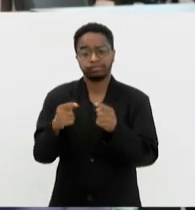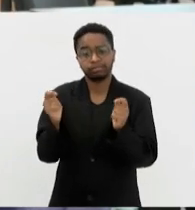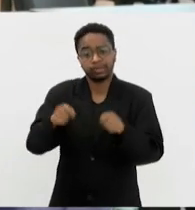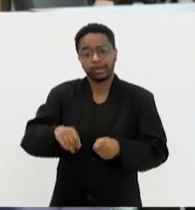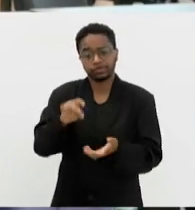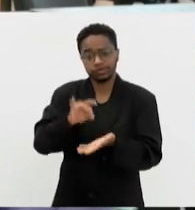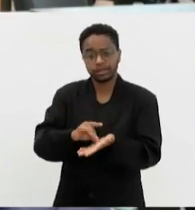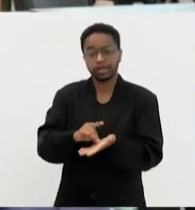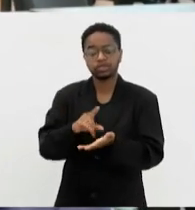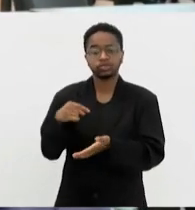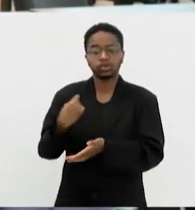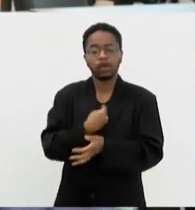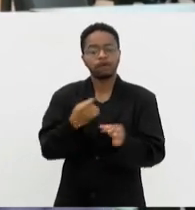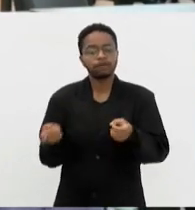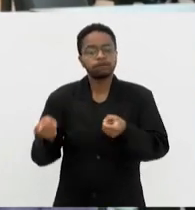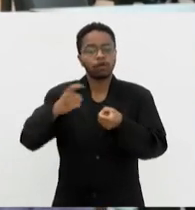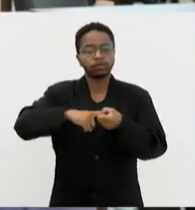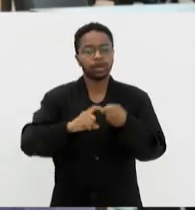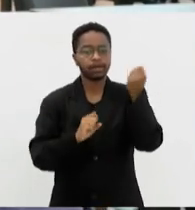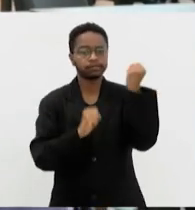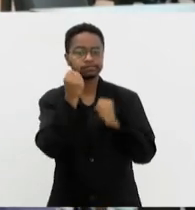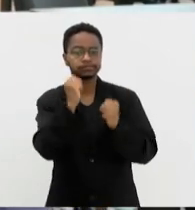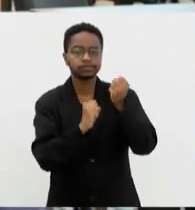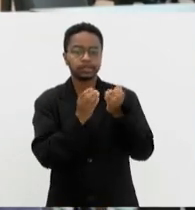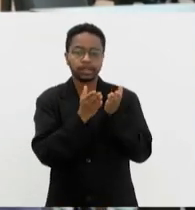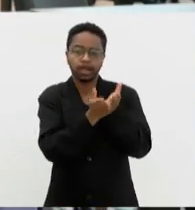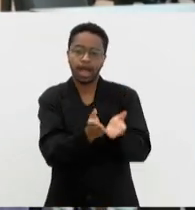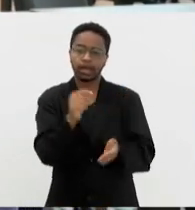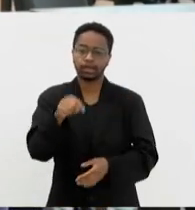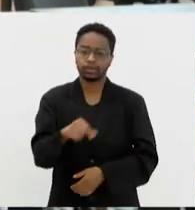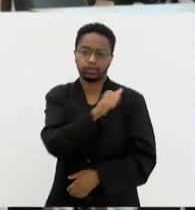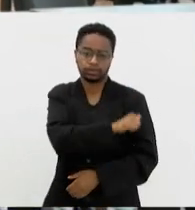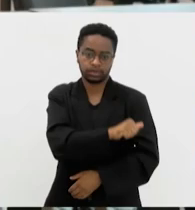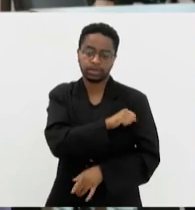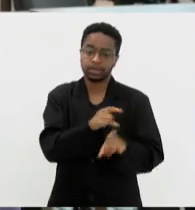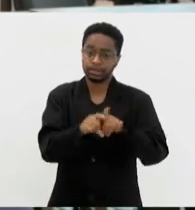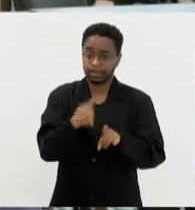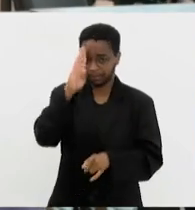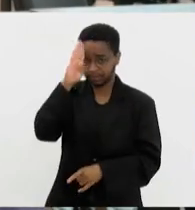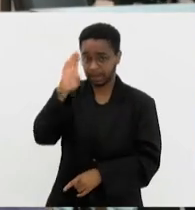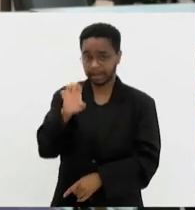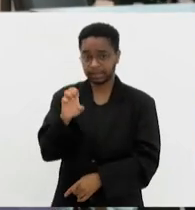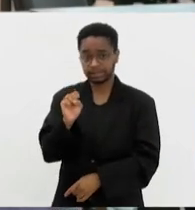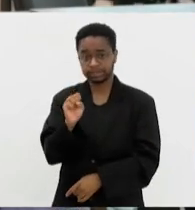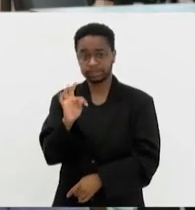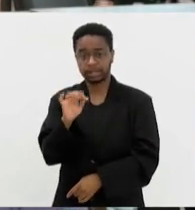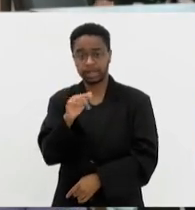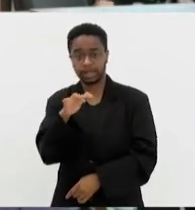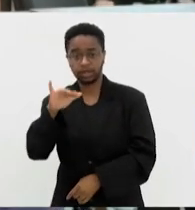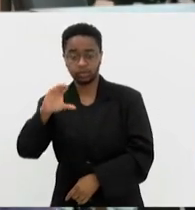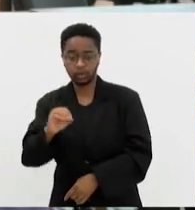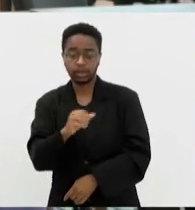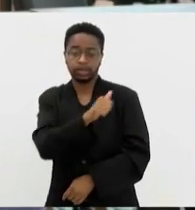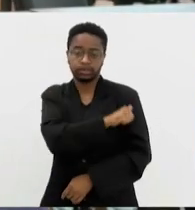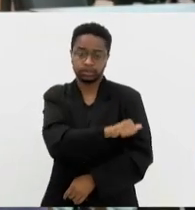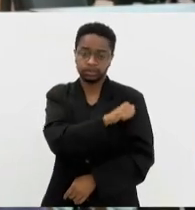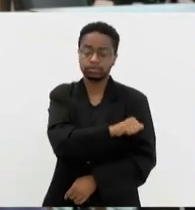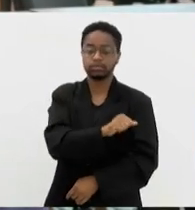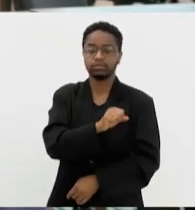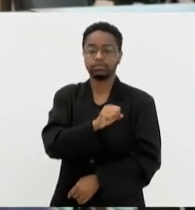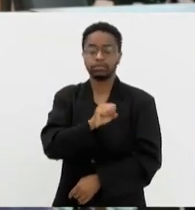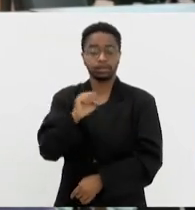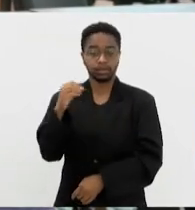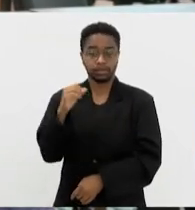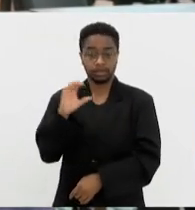esse reaquecimento da indústria naval do Rio de Janeiro, em especial os estaleiros, né, de Niterói, São Gonçalo, Angra dos Reis, que